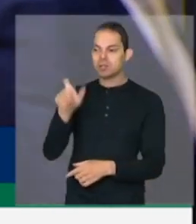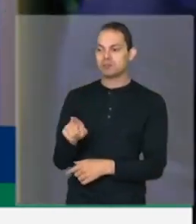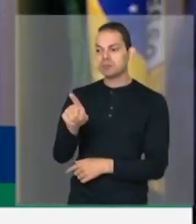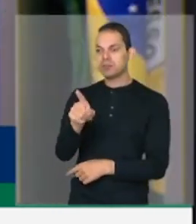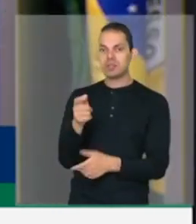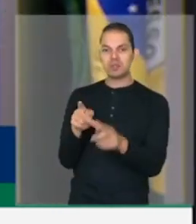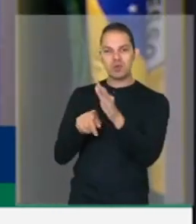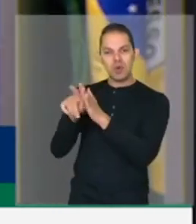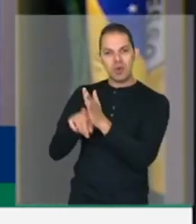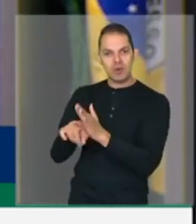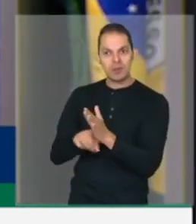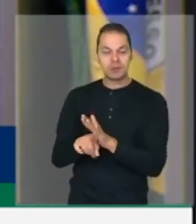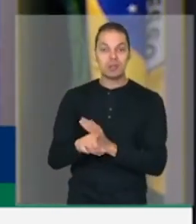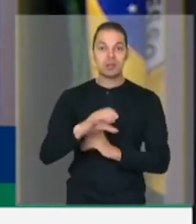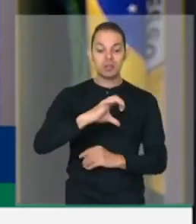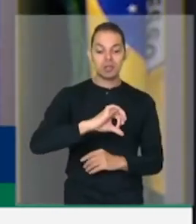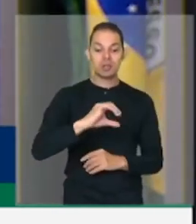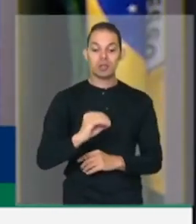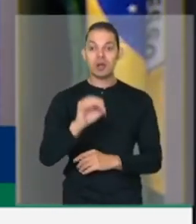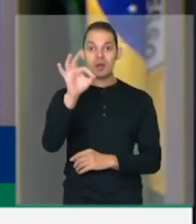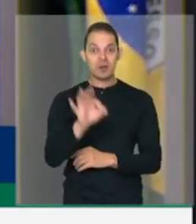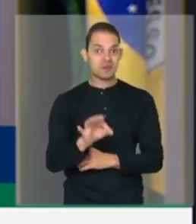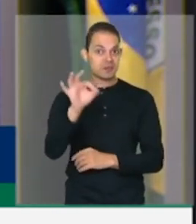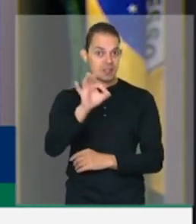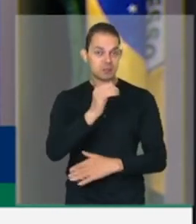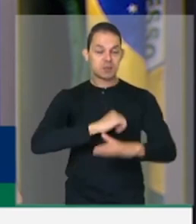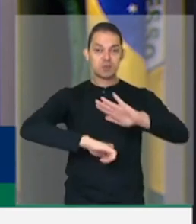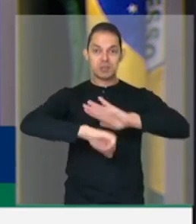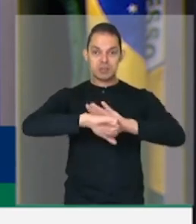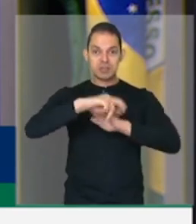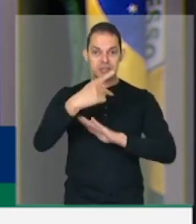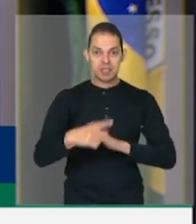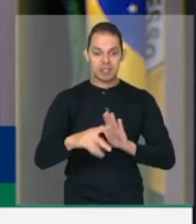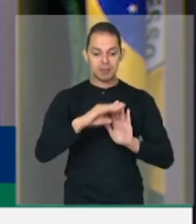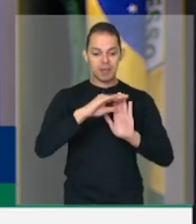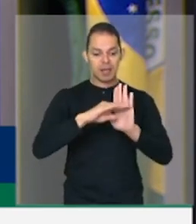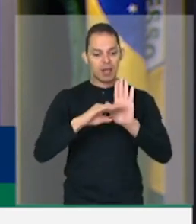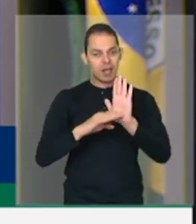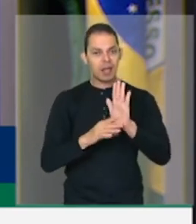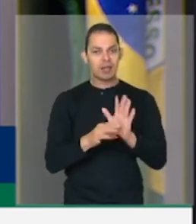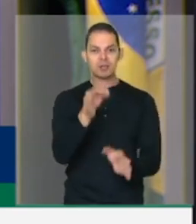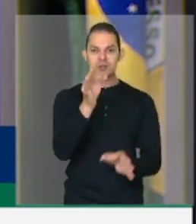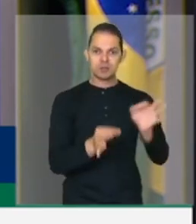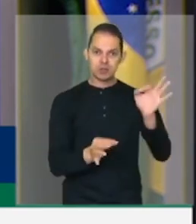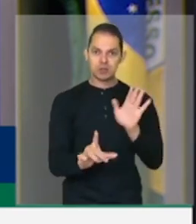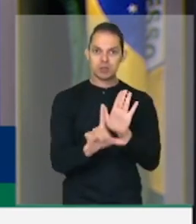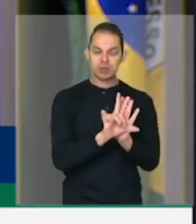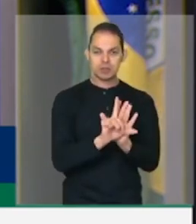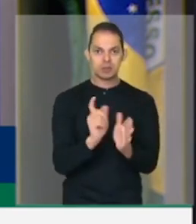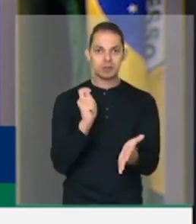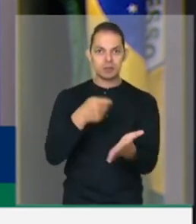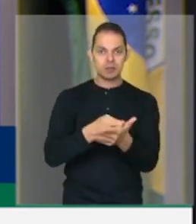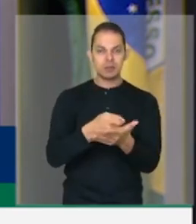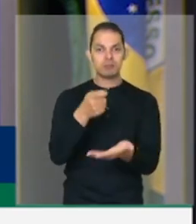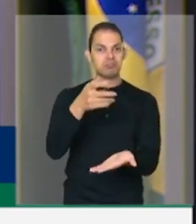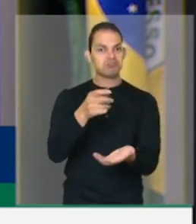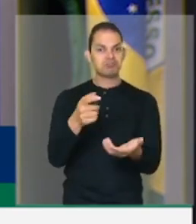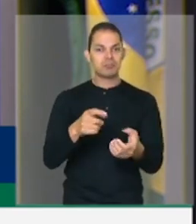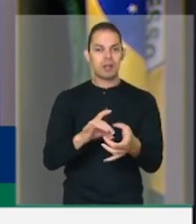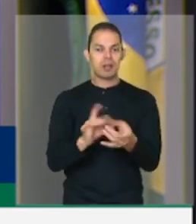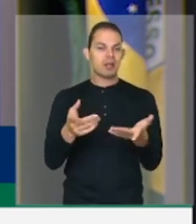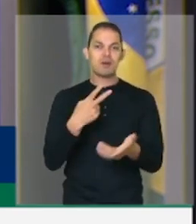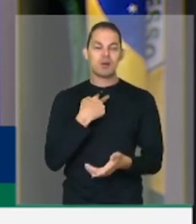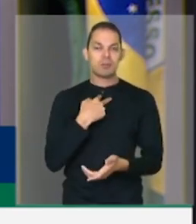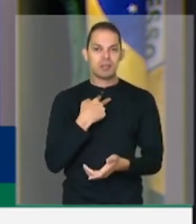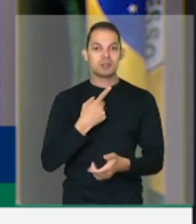investigado então tornou noventa porcento dos crimes do nosso ordenamento jurídico como inafiançáveis E aí